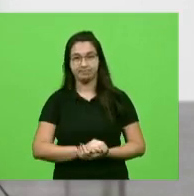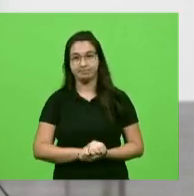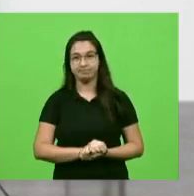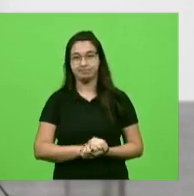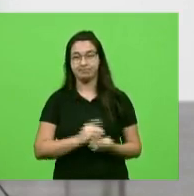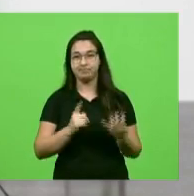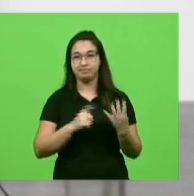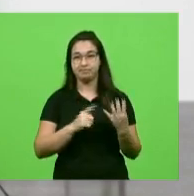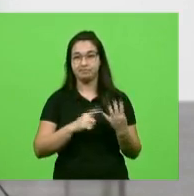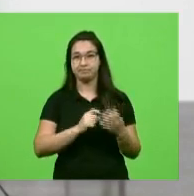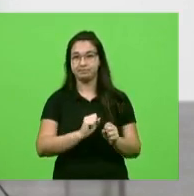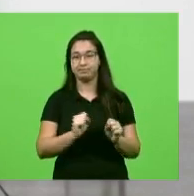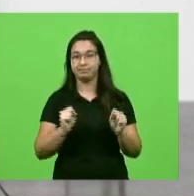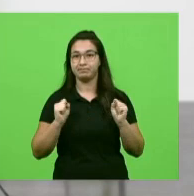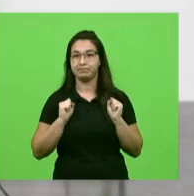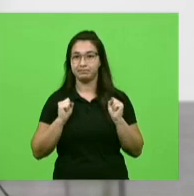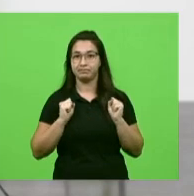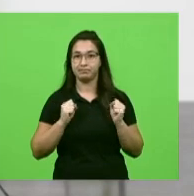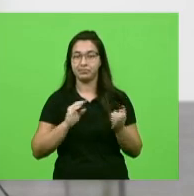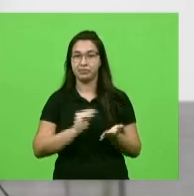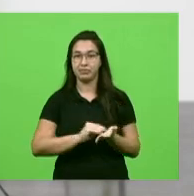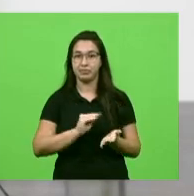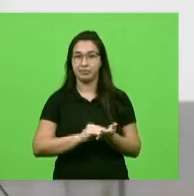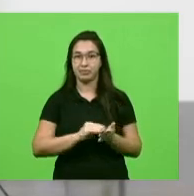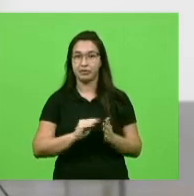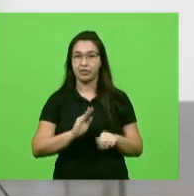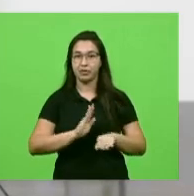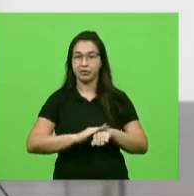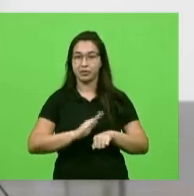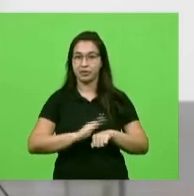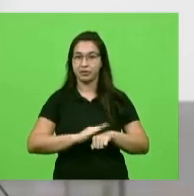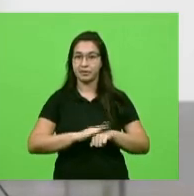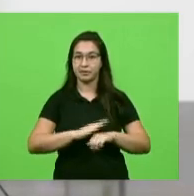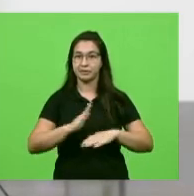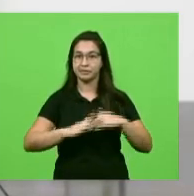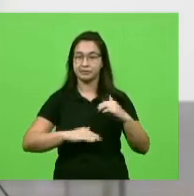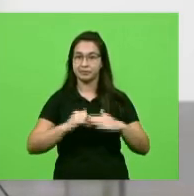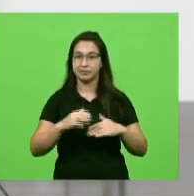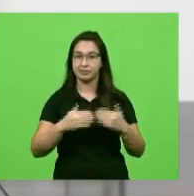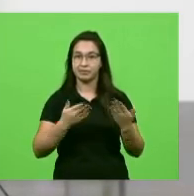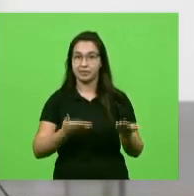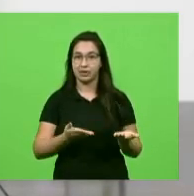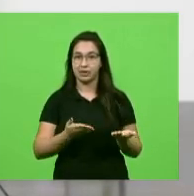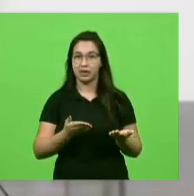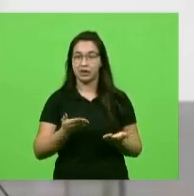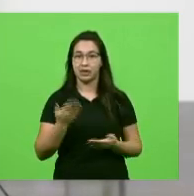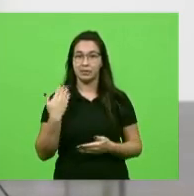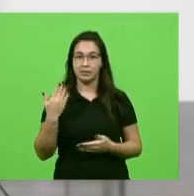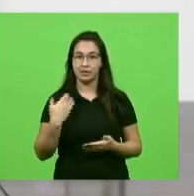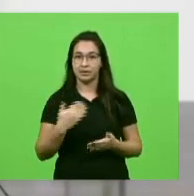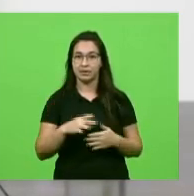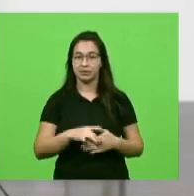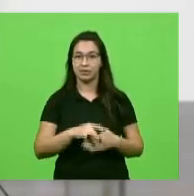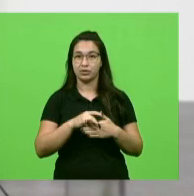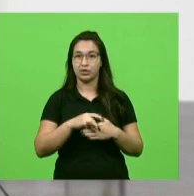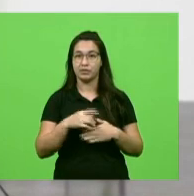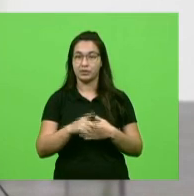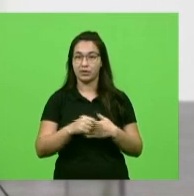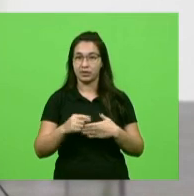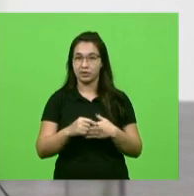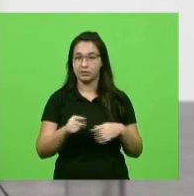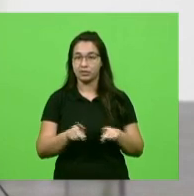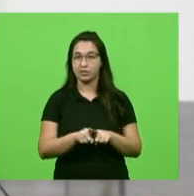omissão decorrente da falta de atuação correcional em relação aos ex-chefe da Casa Civil e ao secretário de Estado de